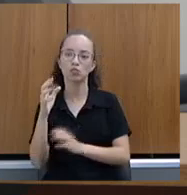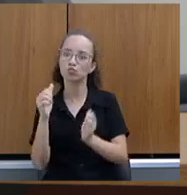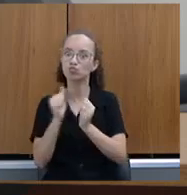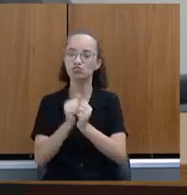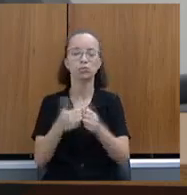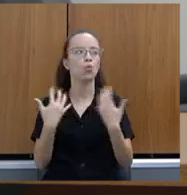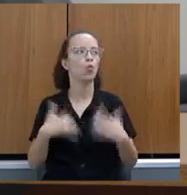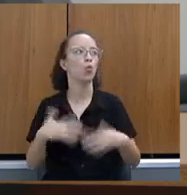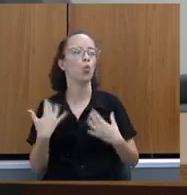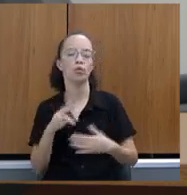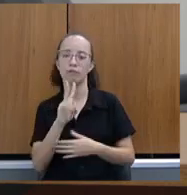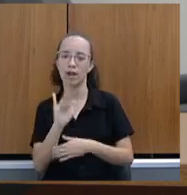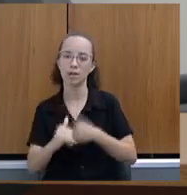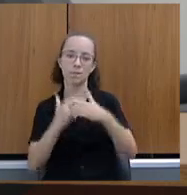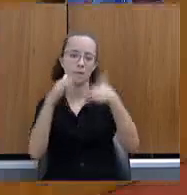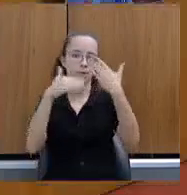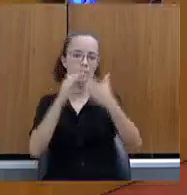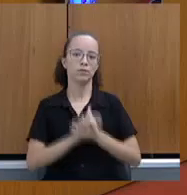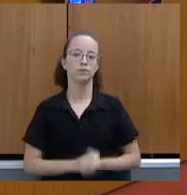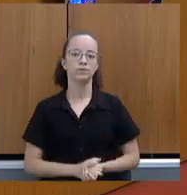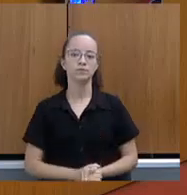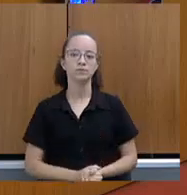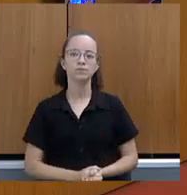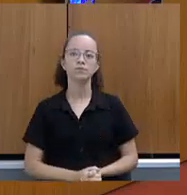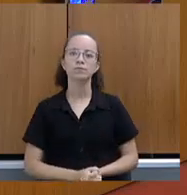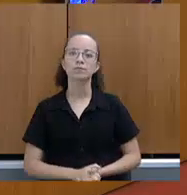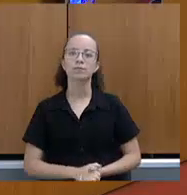dar Passos imensos ainda mais